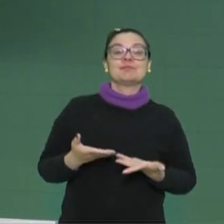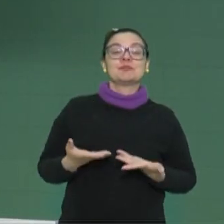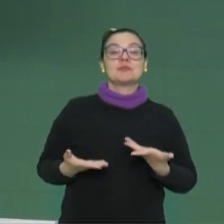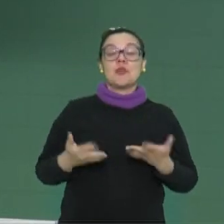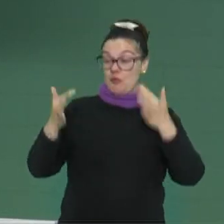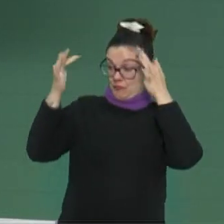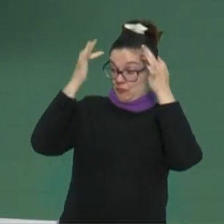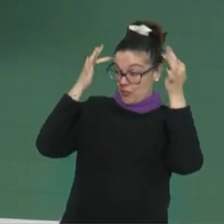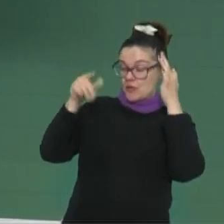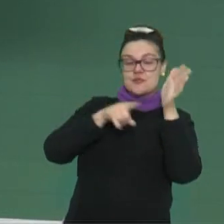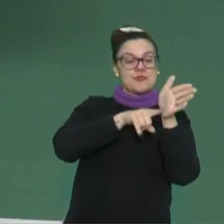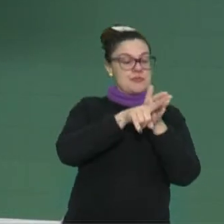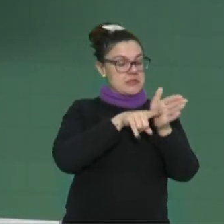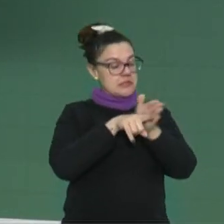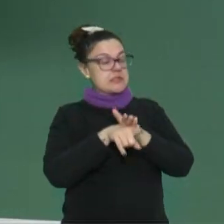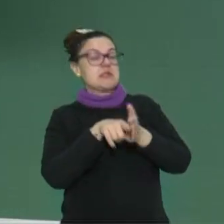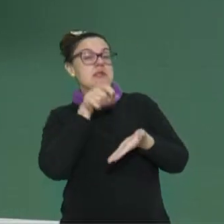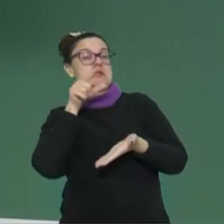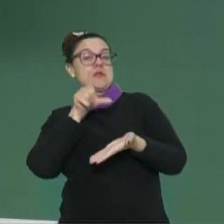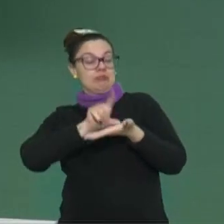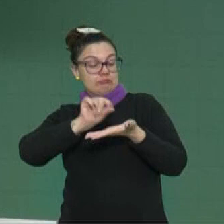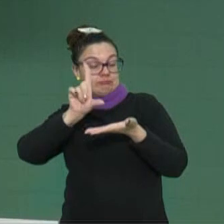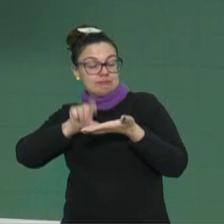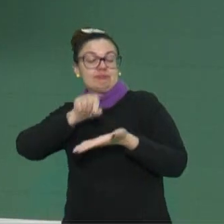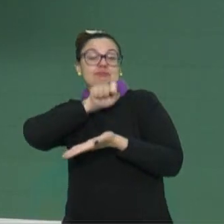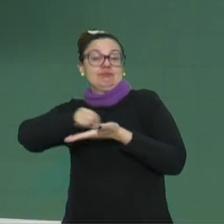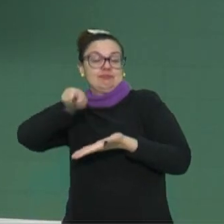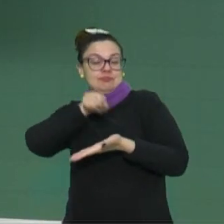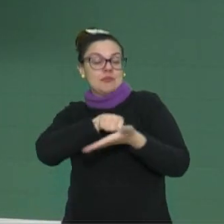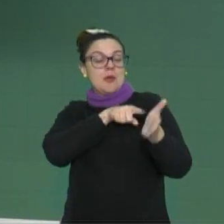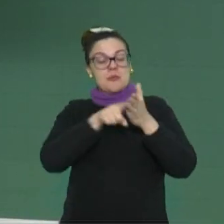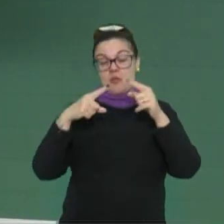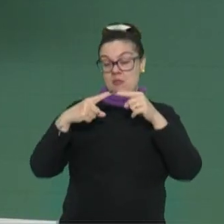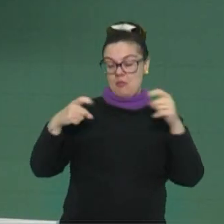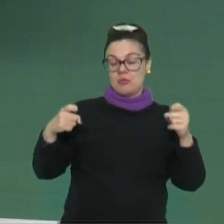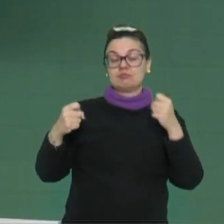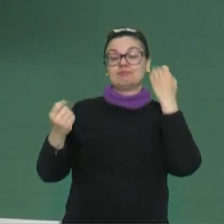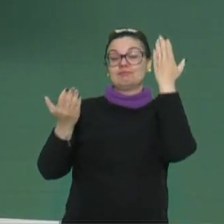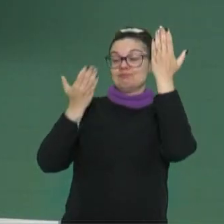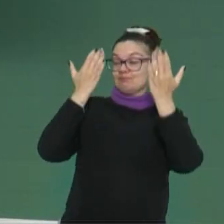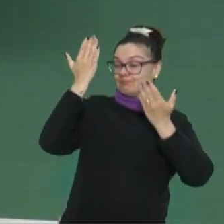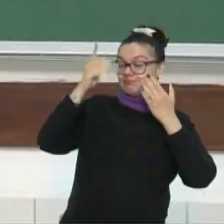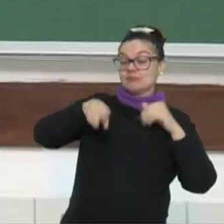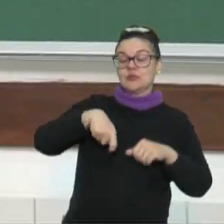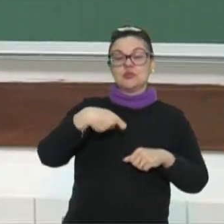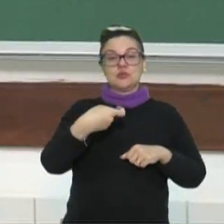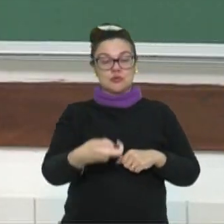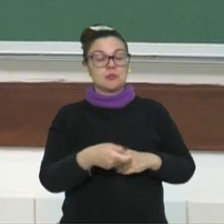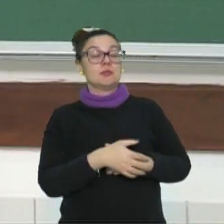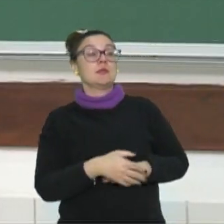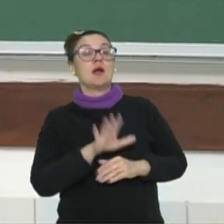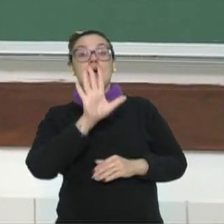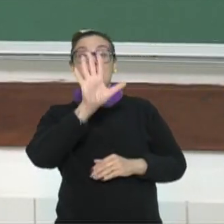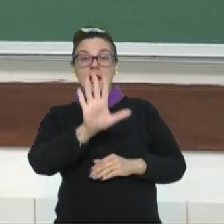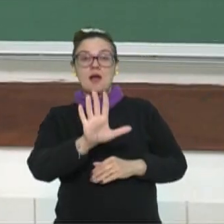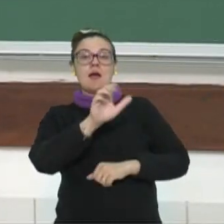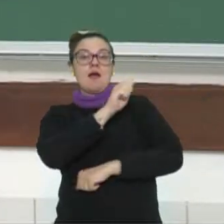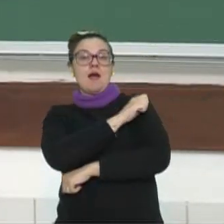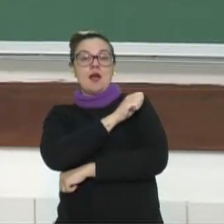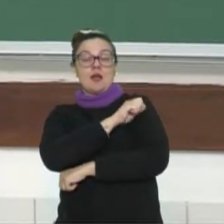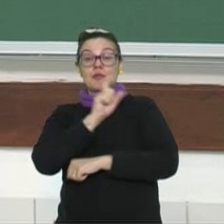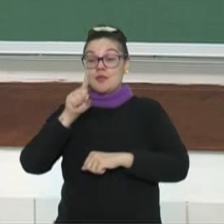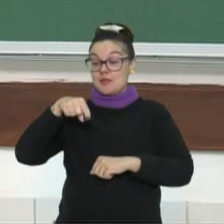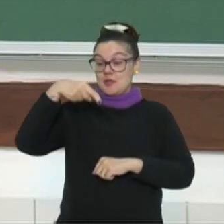os pesquisadores, os autores têm essa possibilidade de refletir sobre isso. Estudante, na próxima aula nós